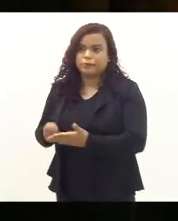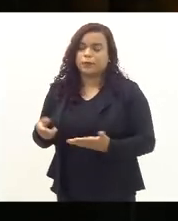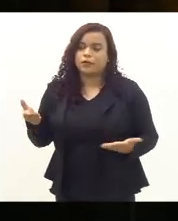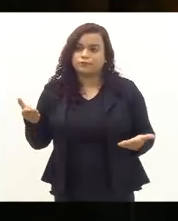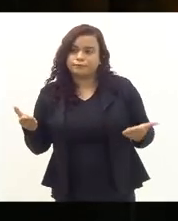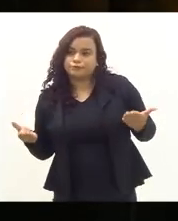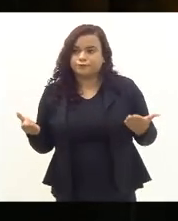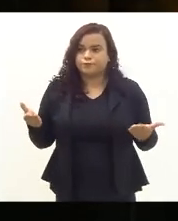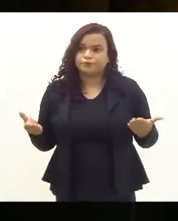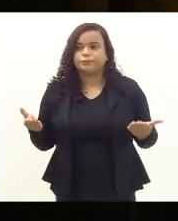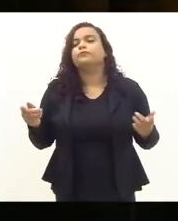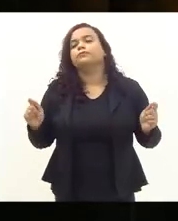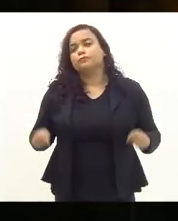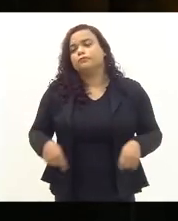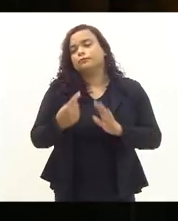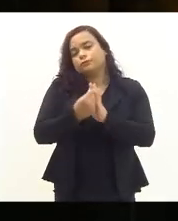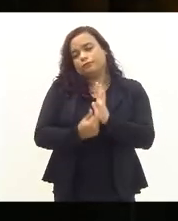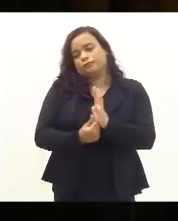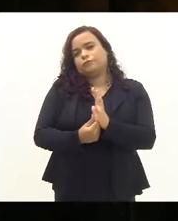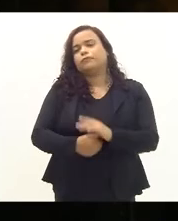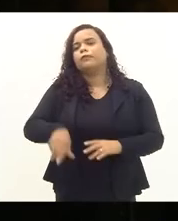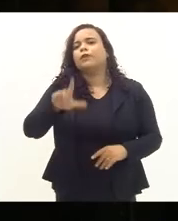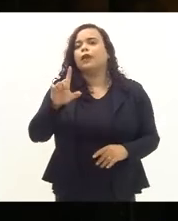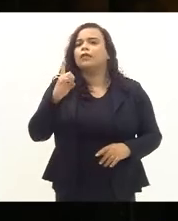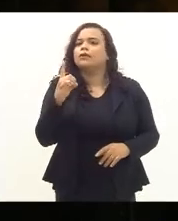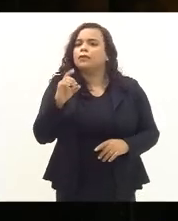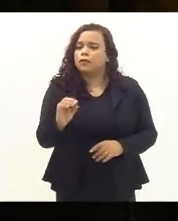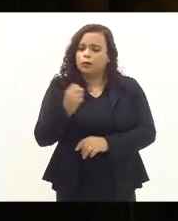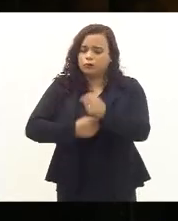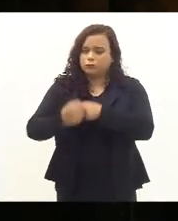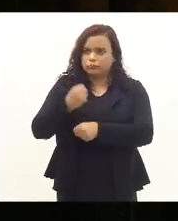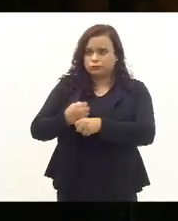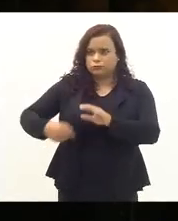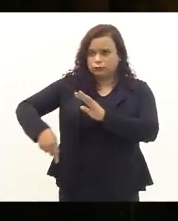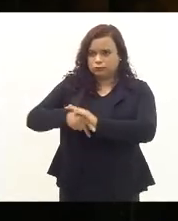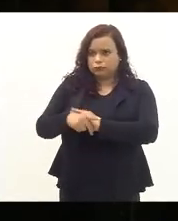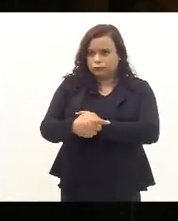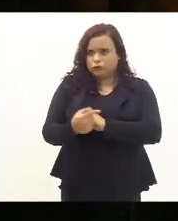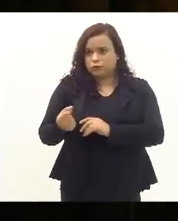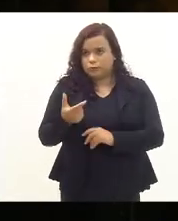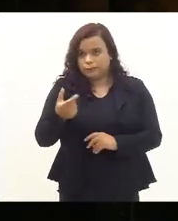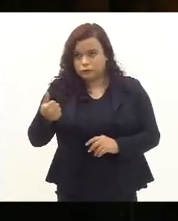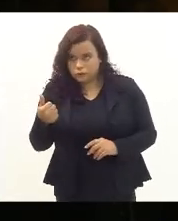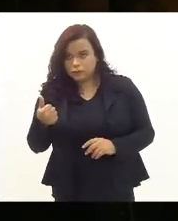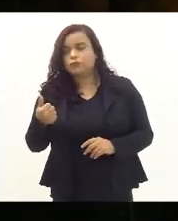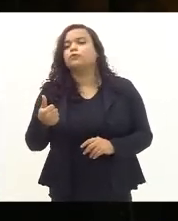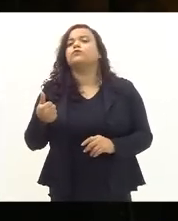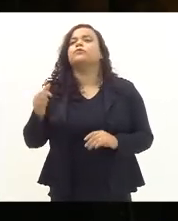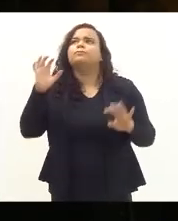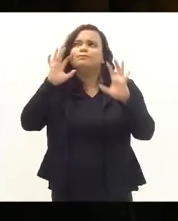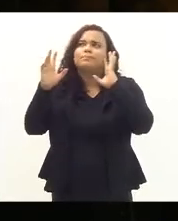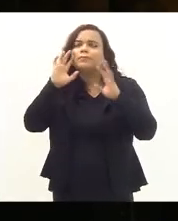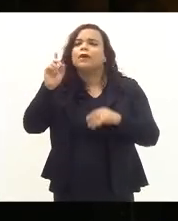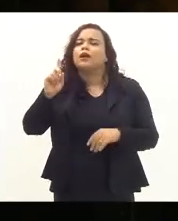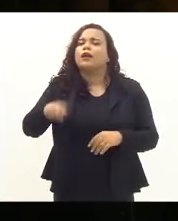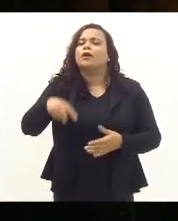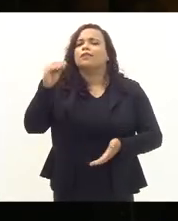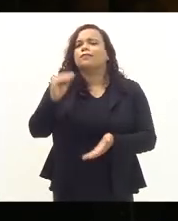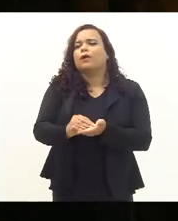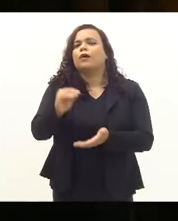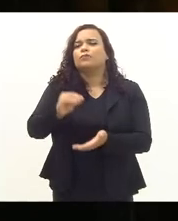orçamentário Oi naeli de apresentada no ano passado a estimativa era de um déficit